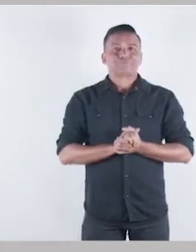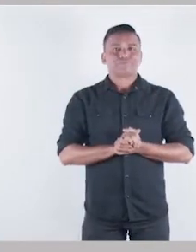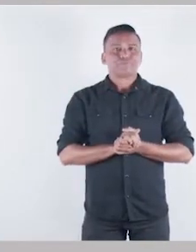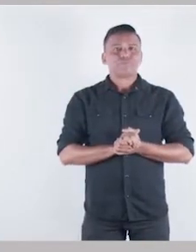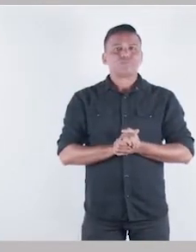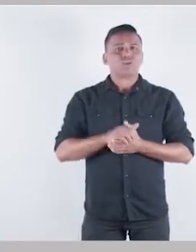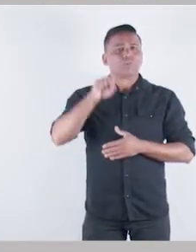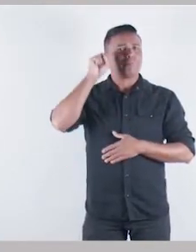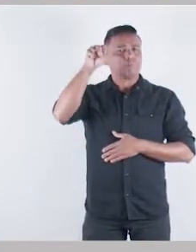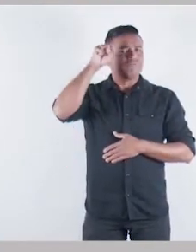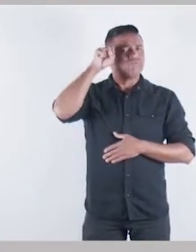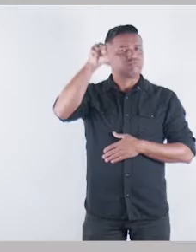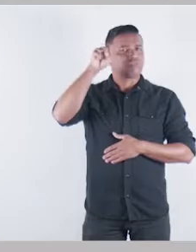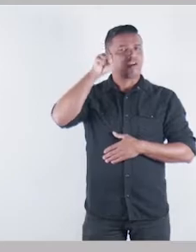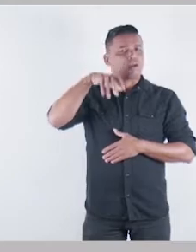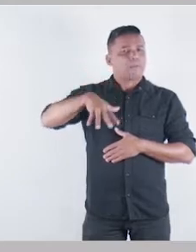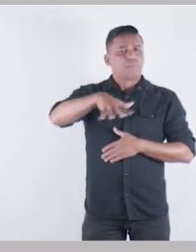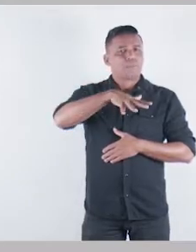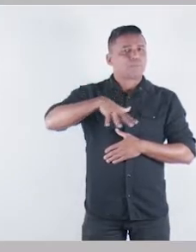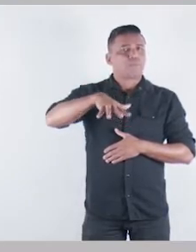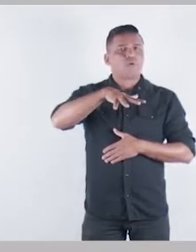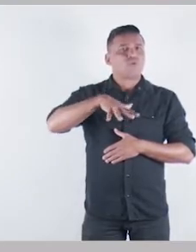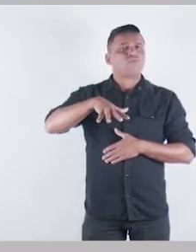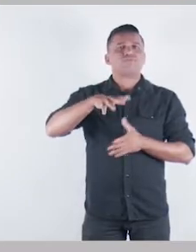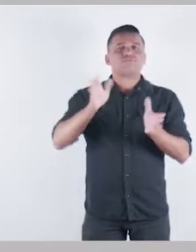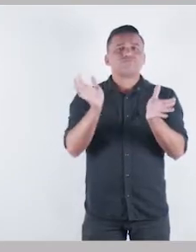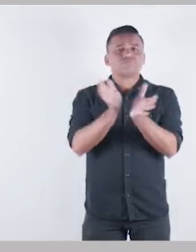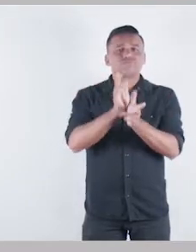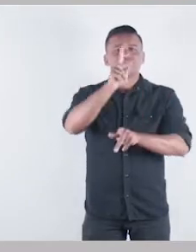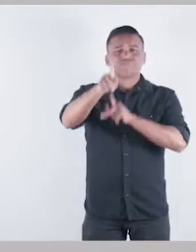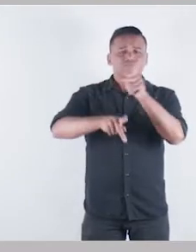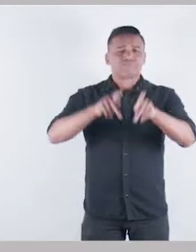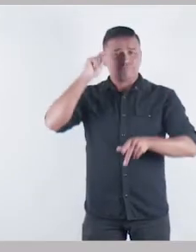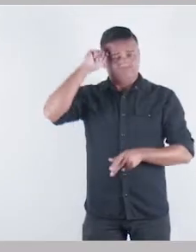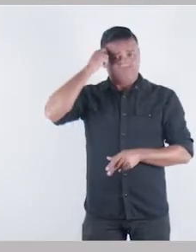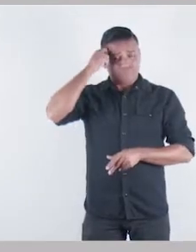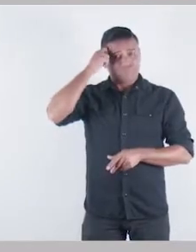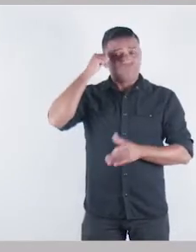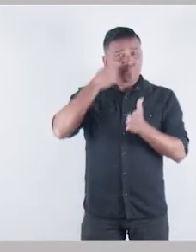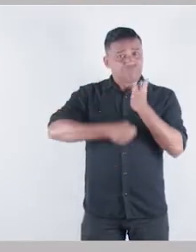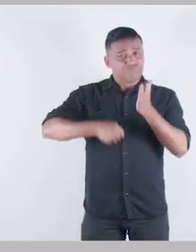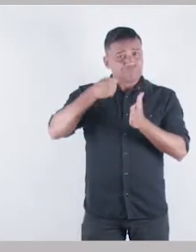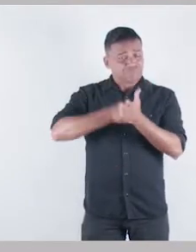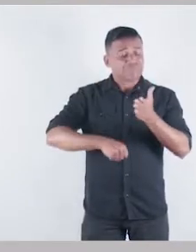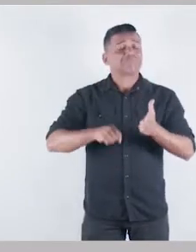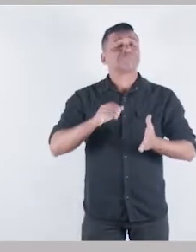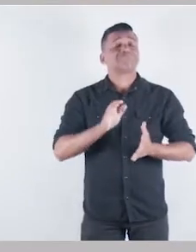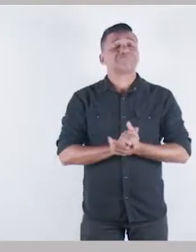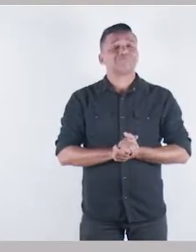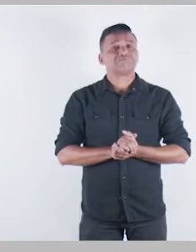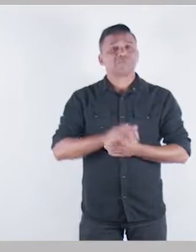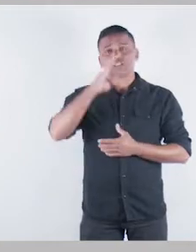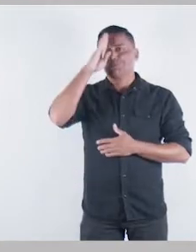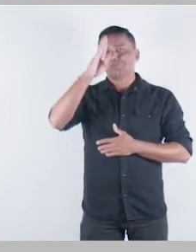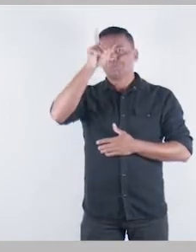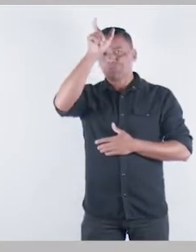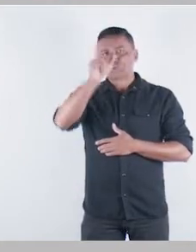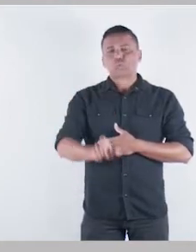do movimento negro, como um expoente do movimento negro.